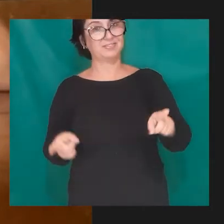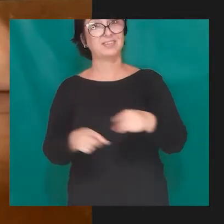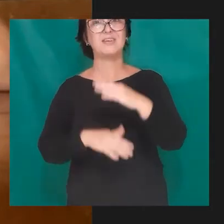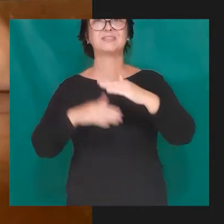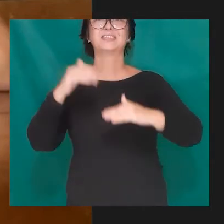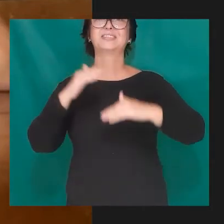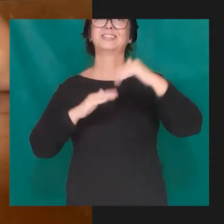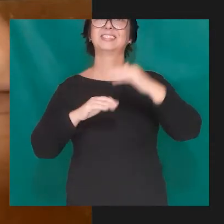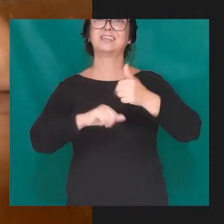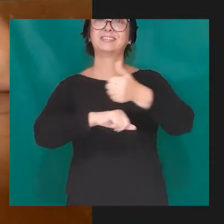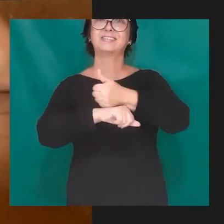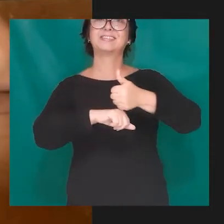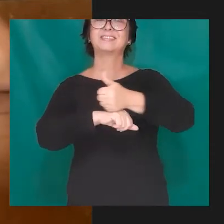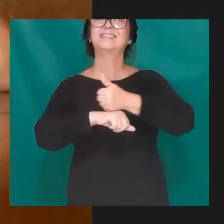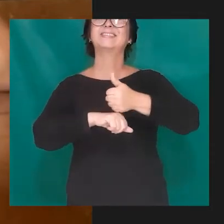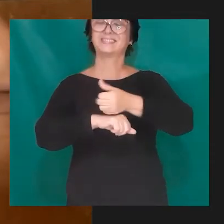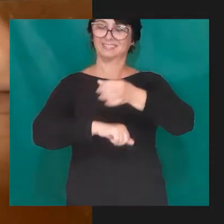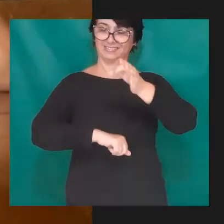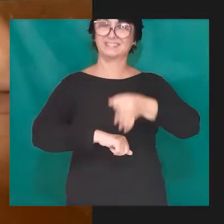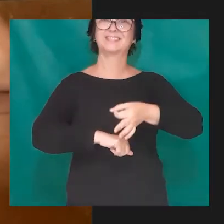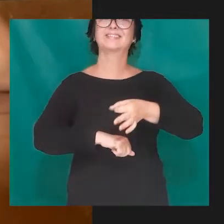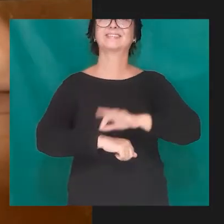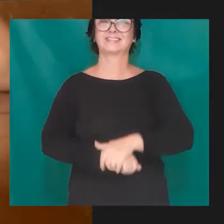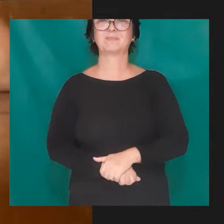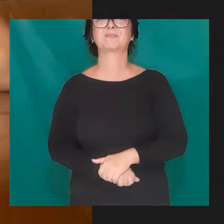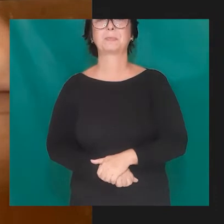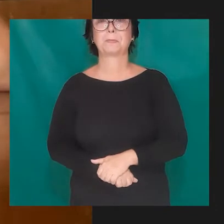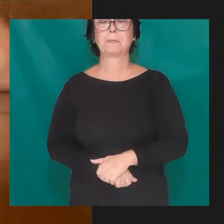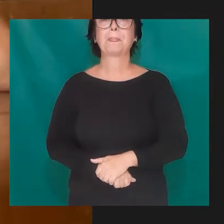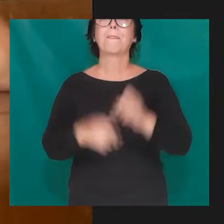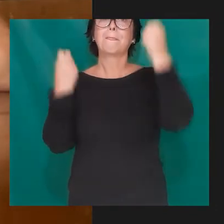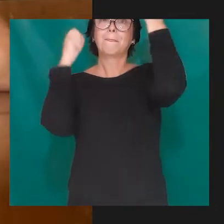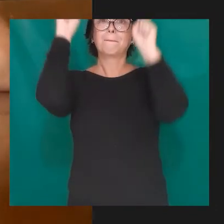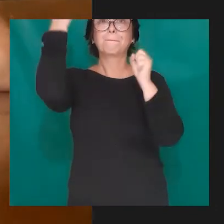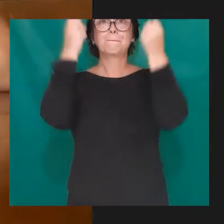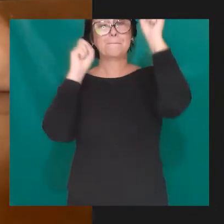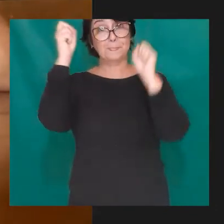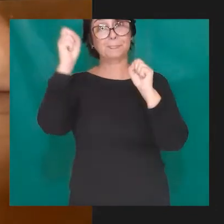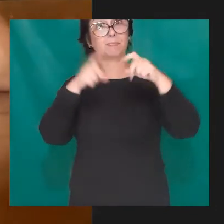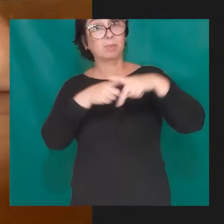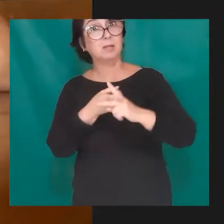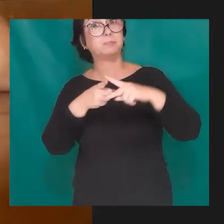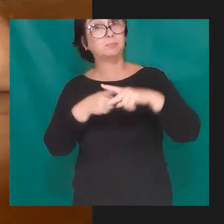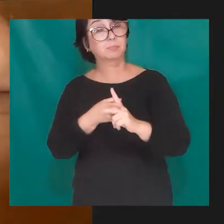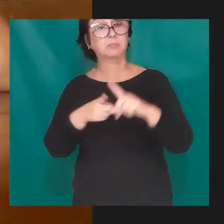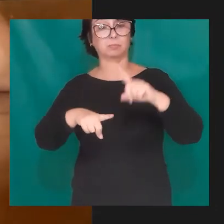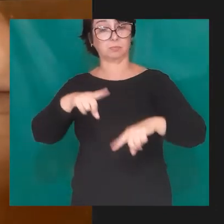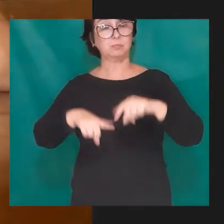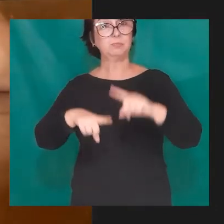como profissão, já trabalham com música, né? Na parte de fabricação, não é